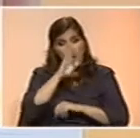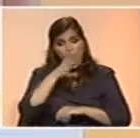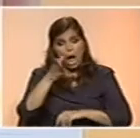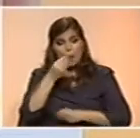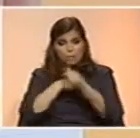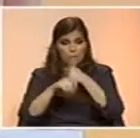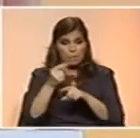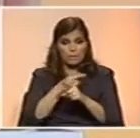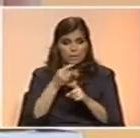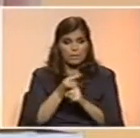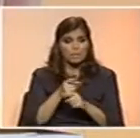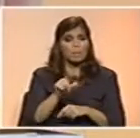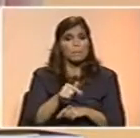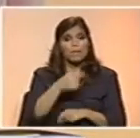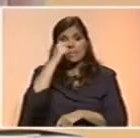O facto também das pessoas,